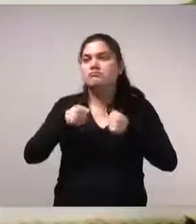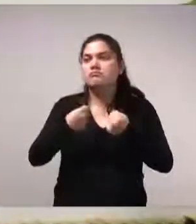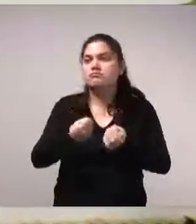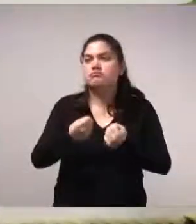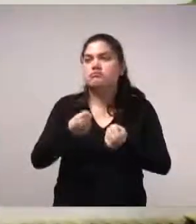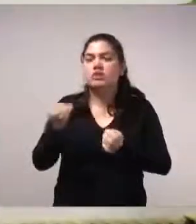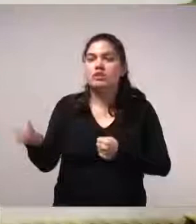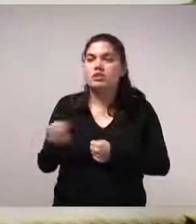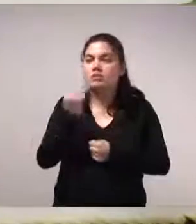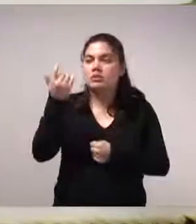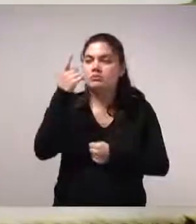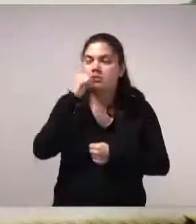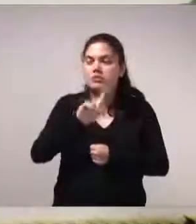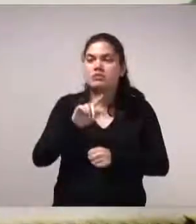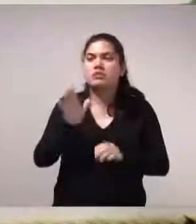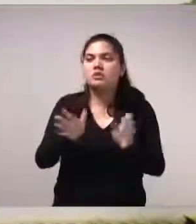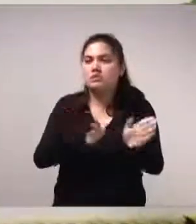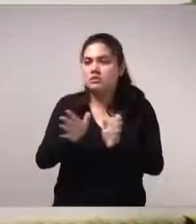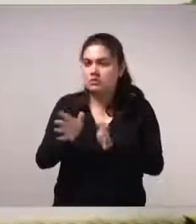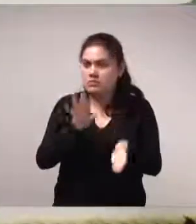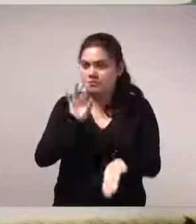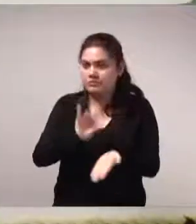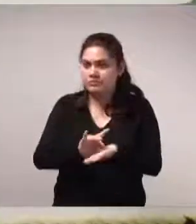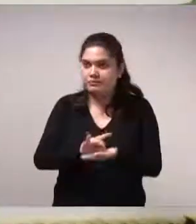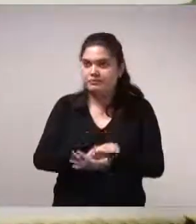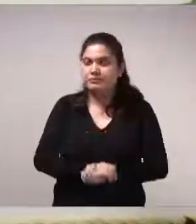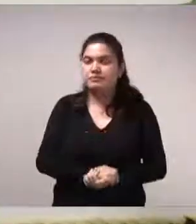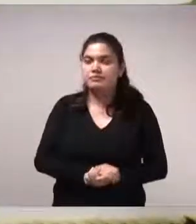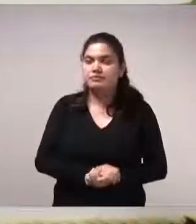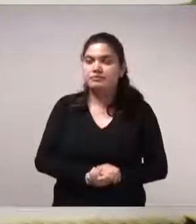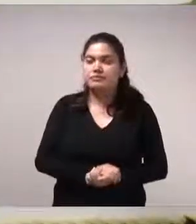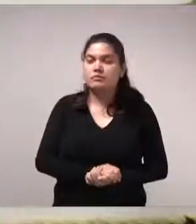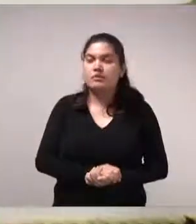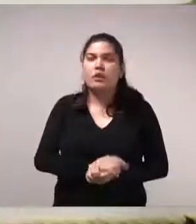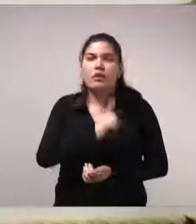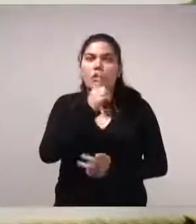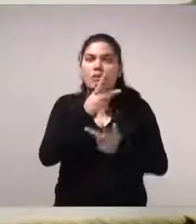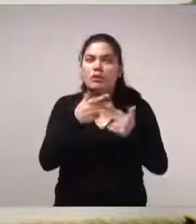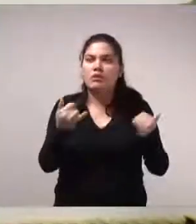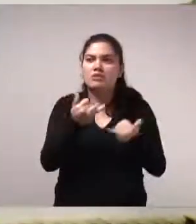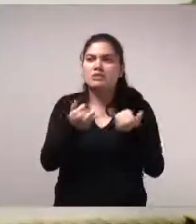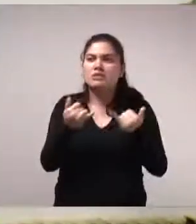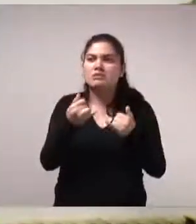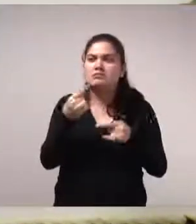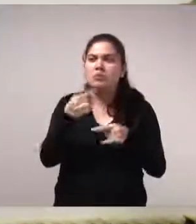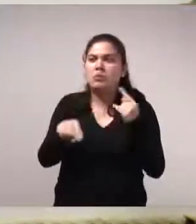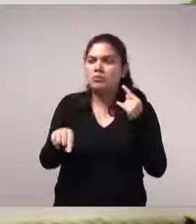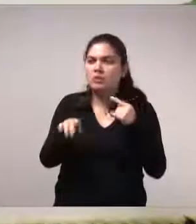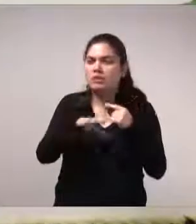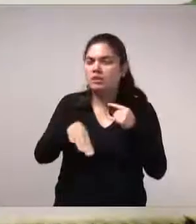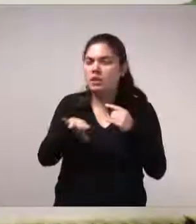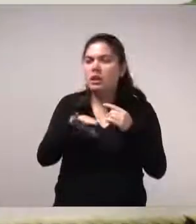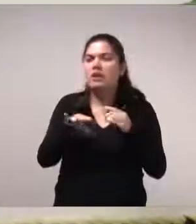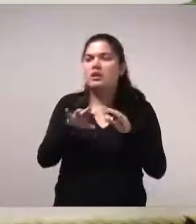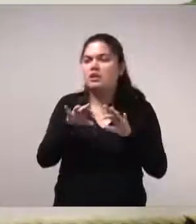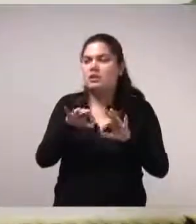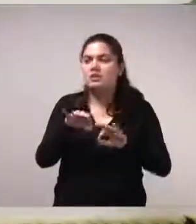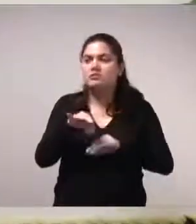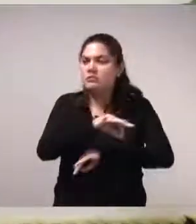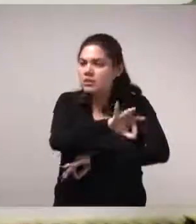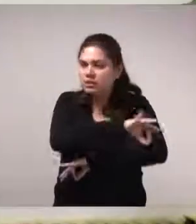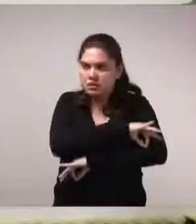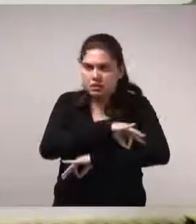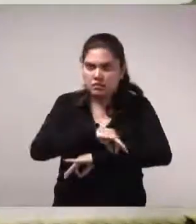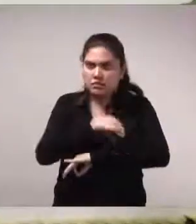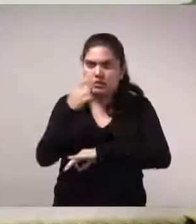alcançar essa desejada sustentabilidade. Uma coisa que não faz sentido, por exemplo, no campo da arquitetura, é você imaginar contratar um